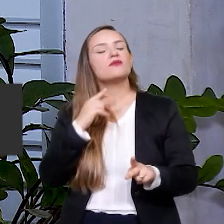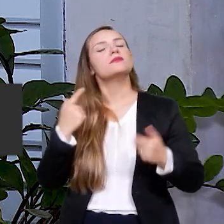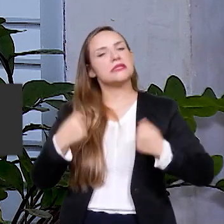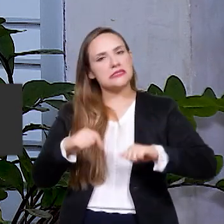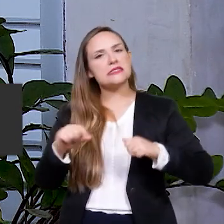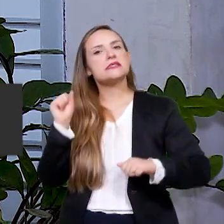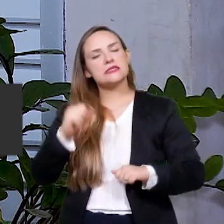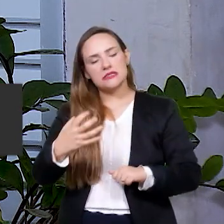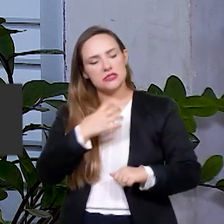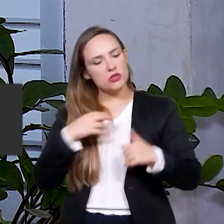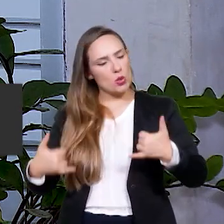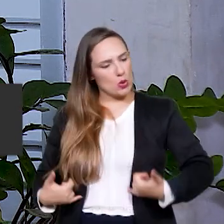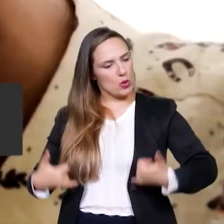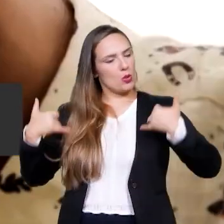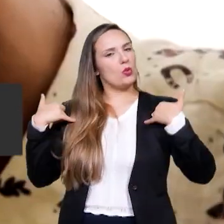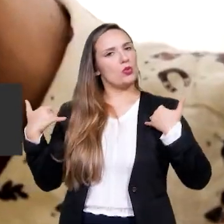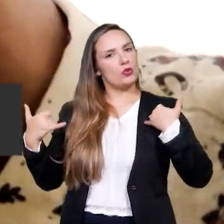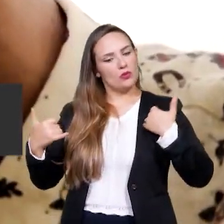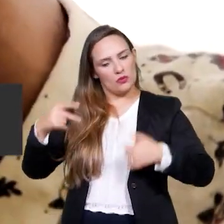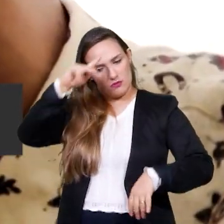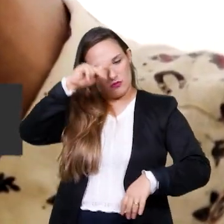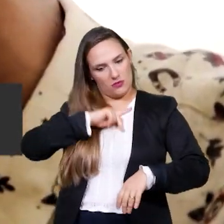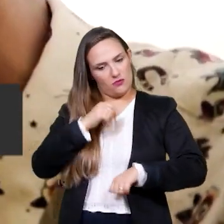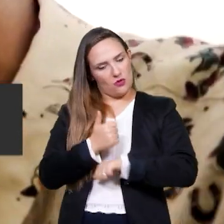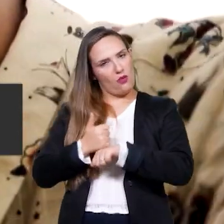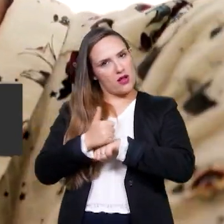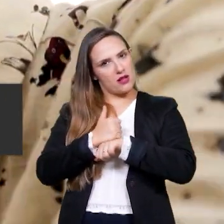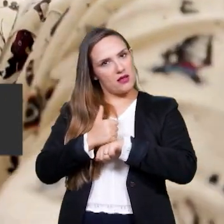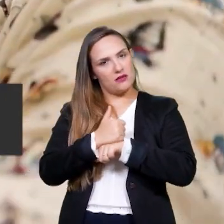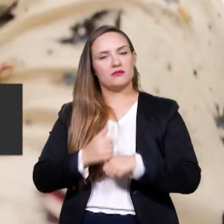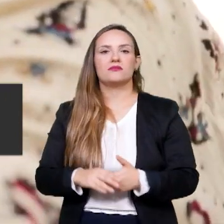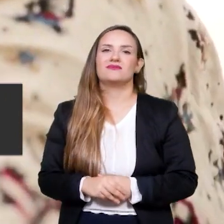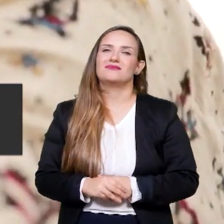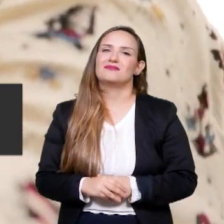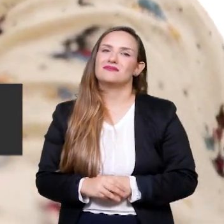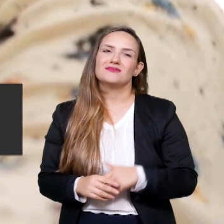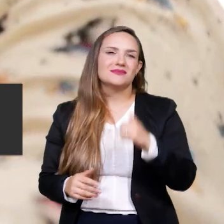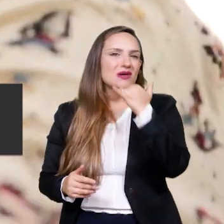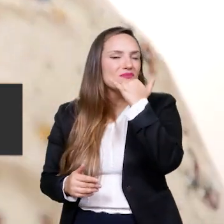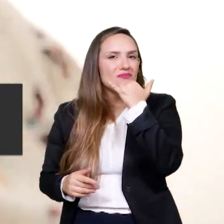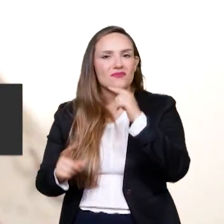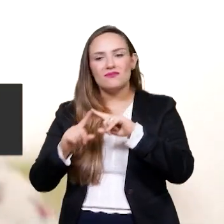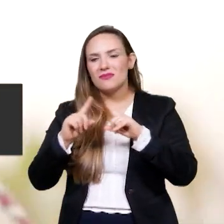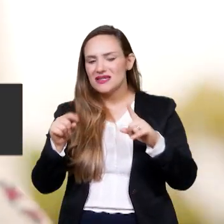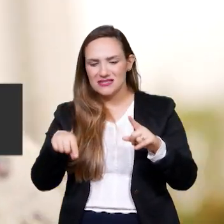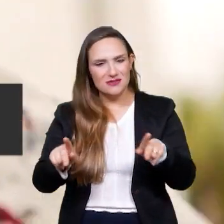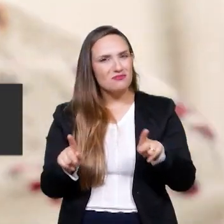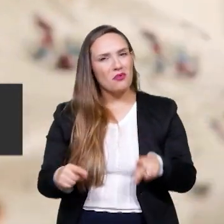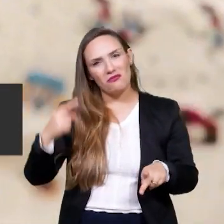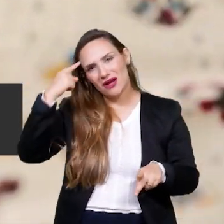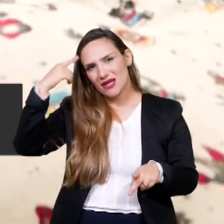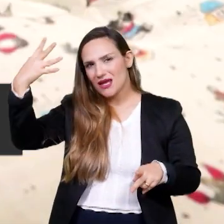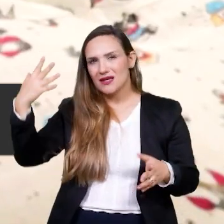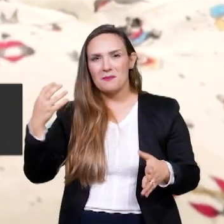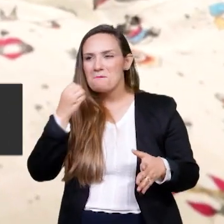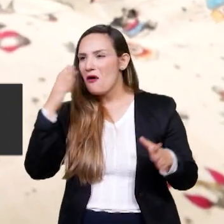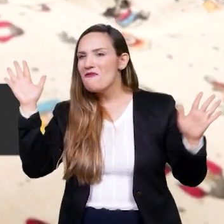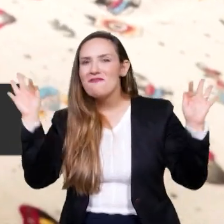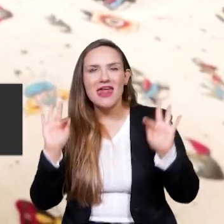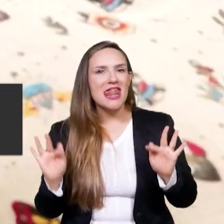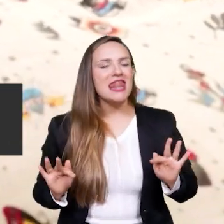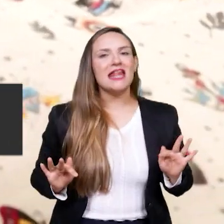orgulho, exaltar suas qualidades. Gente, com todo respeito, mas um povo criativo, um